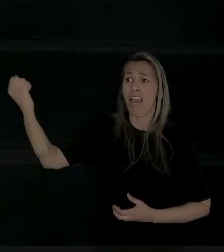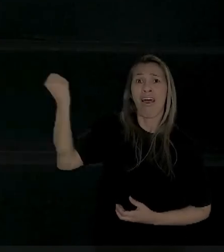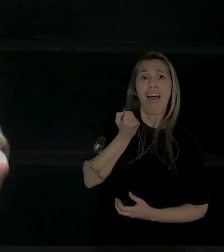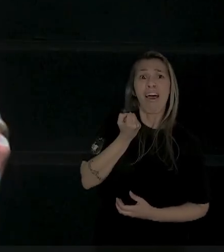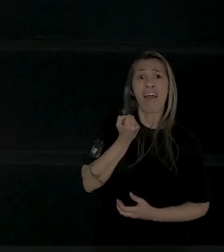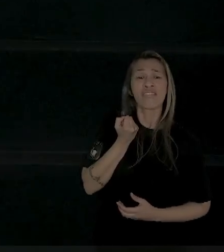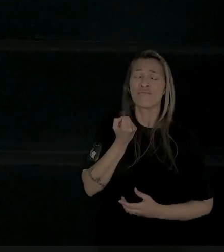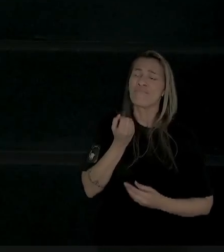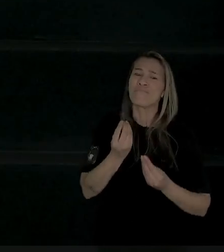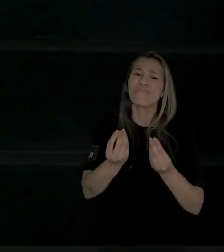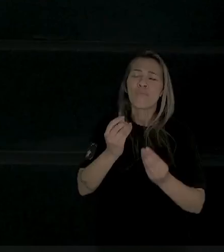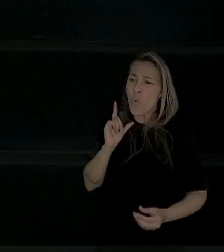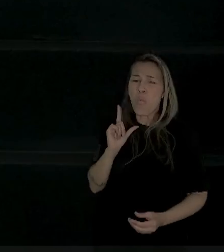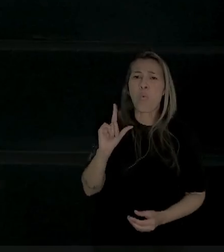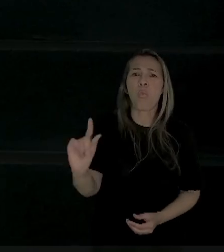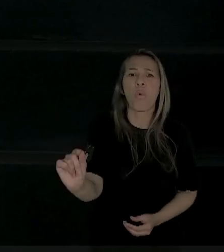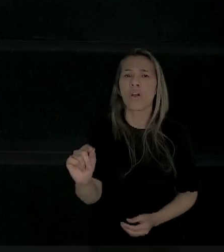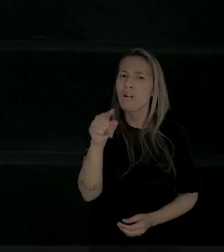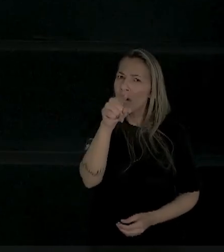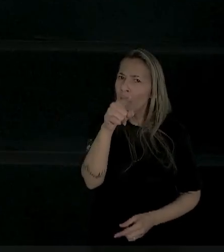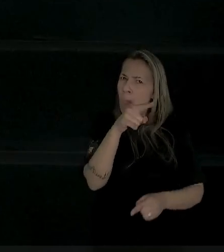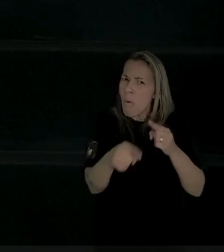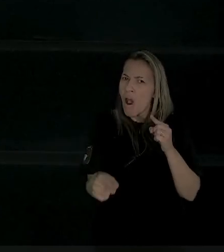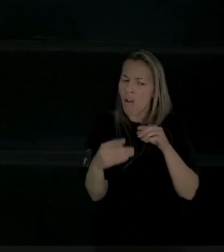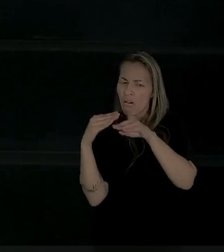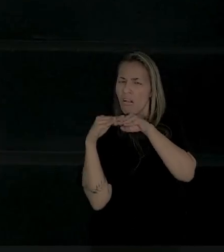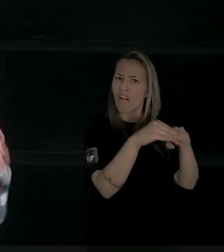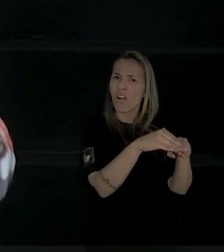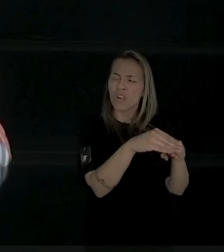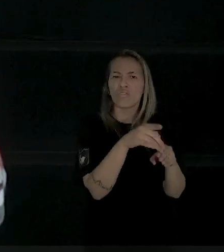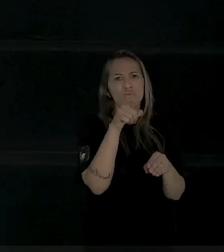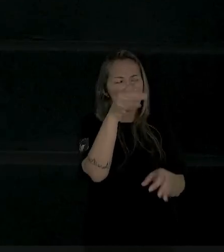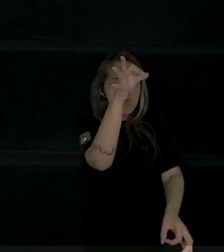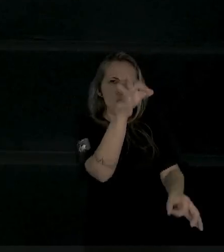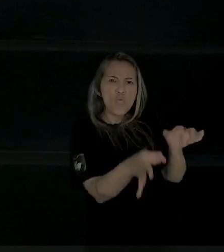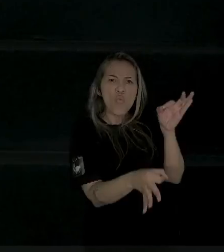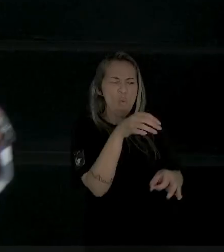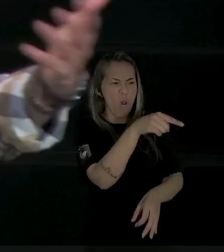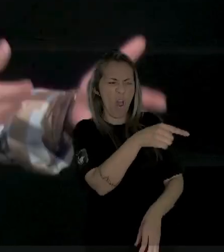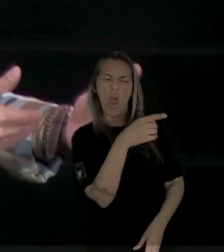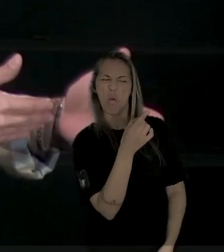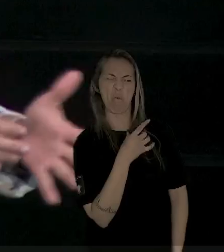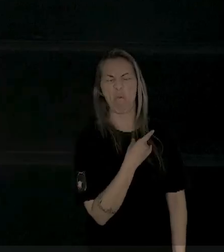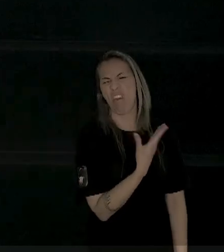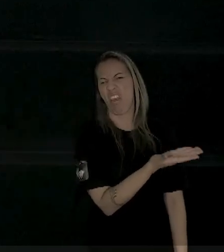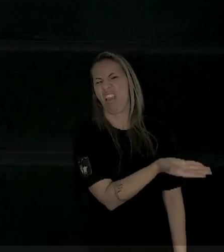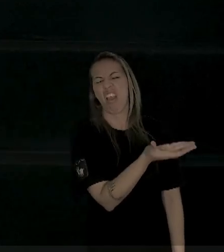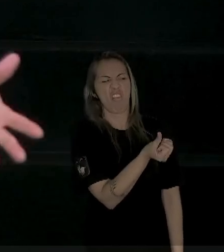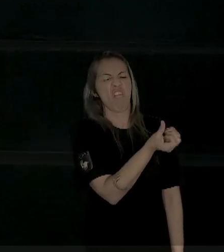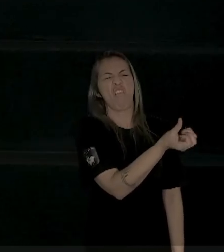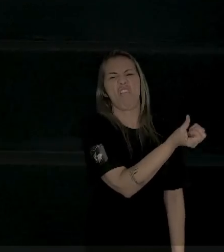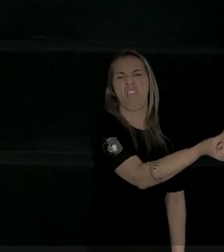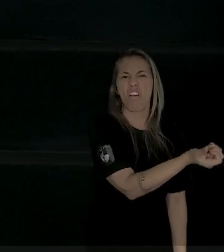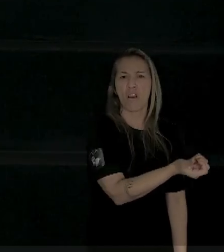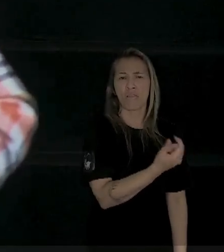muita lógica. Por isso que você nunca deve julgar o medo de alguém. Porque aquilo que para você não é nada, para o outro pode ser muito. Eu não posso